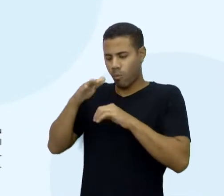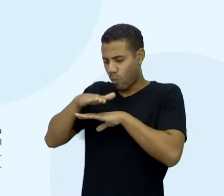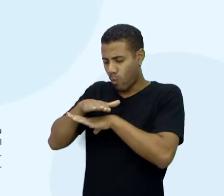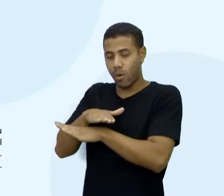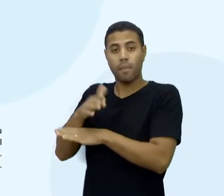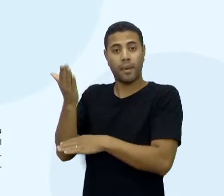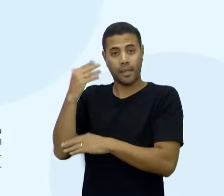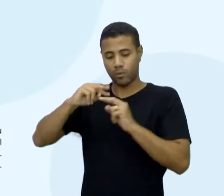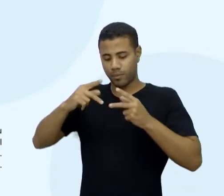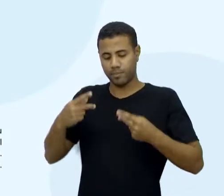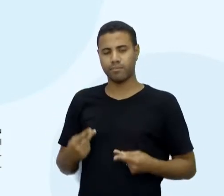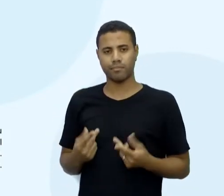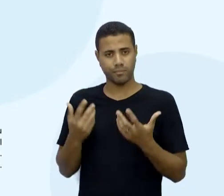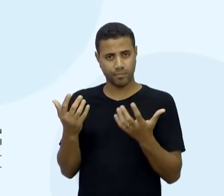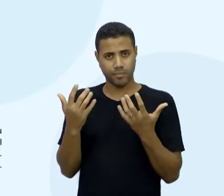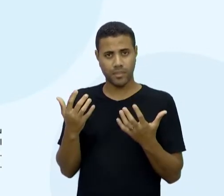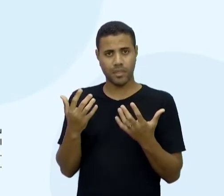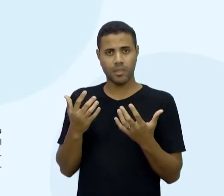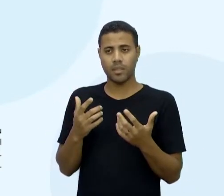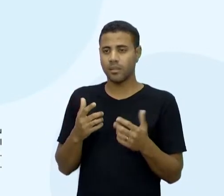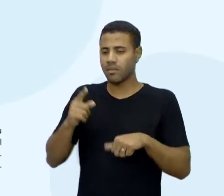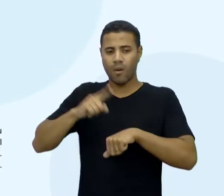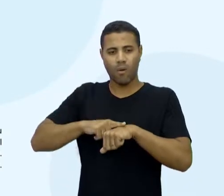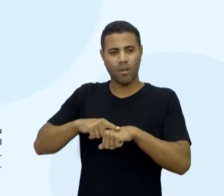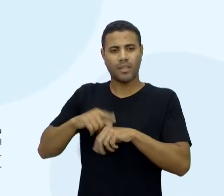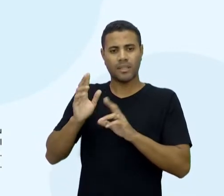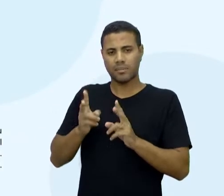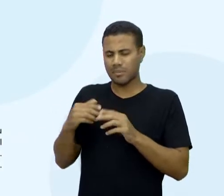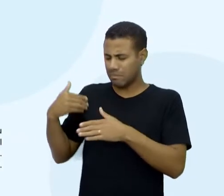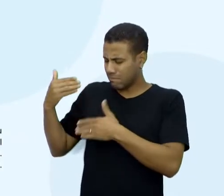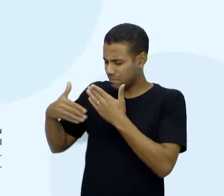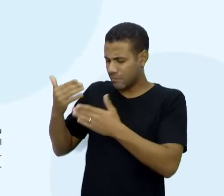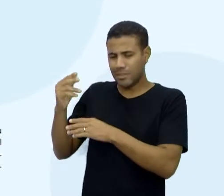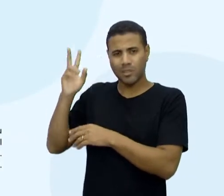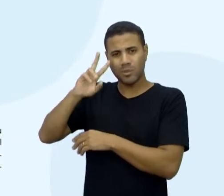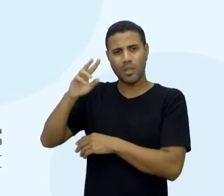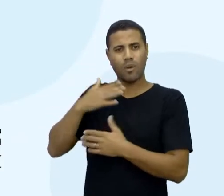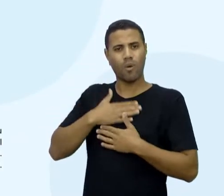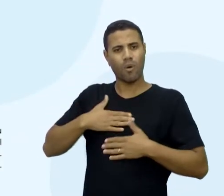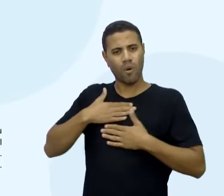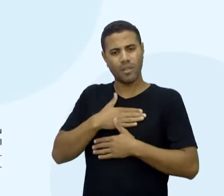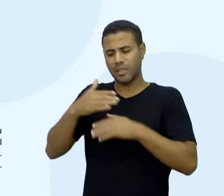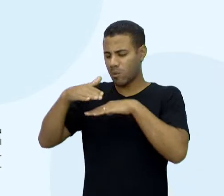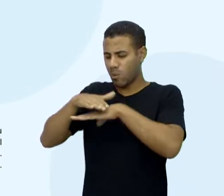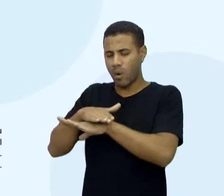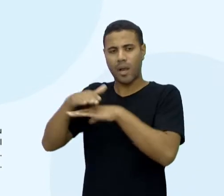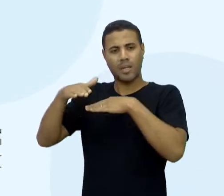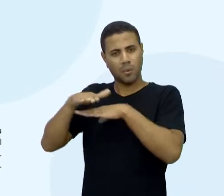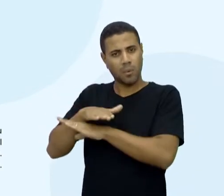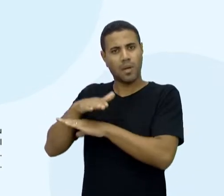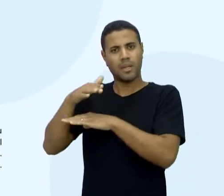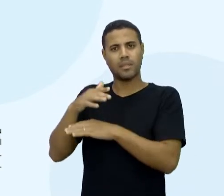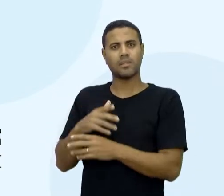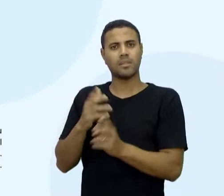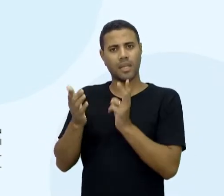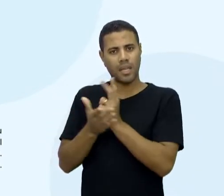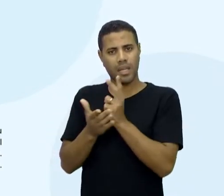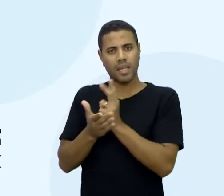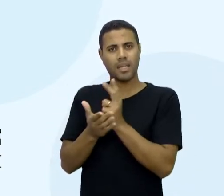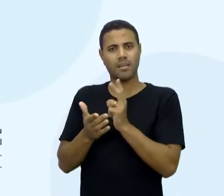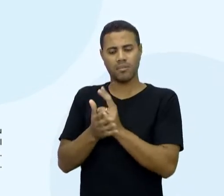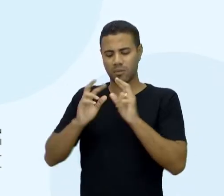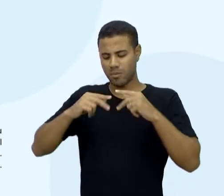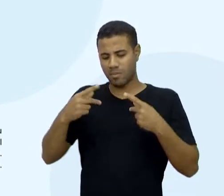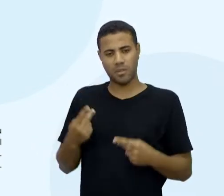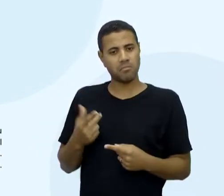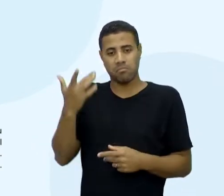humanidade ela já nasceu aí com esse hábito do colecionismo, né? Então, desde a antiguidade remota, os seres humanos, por